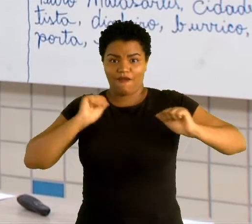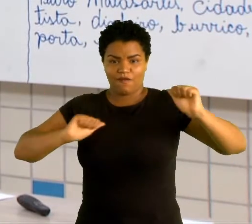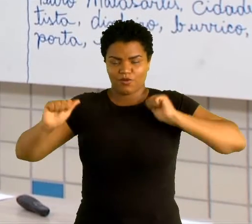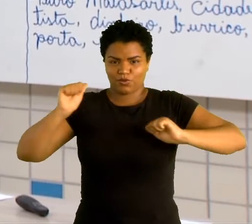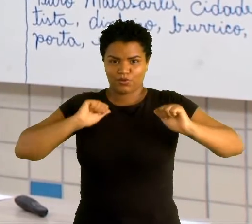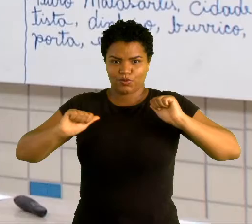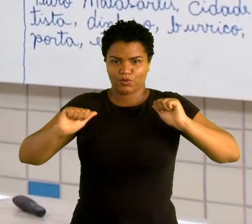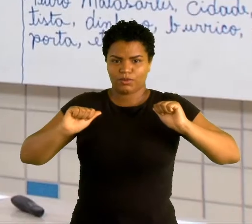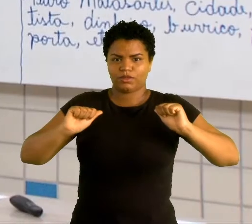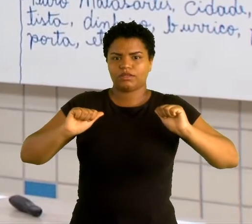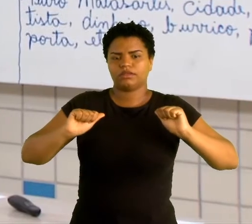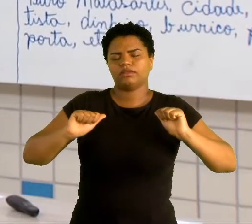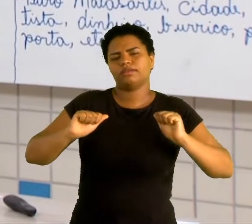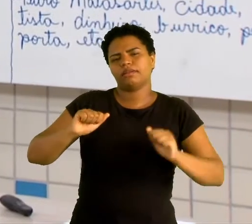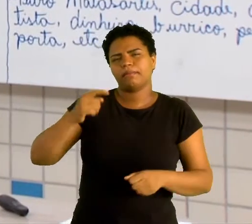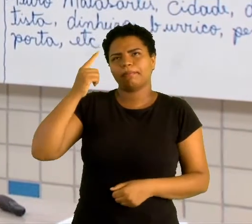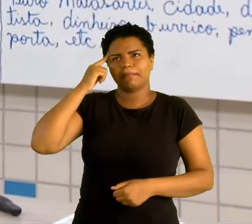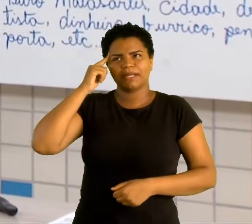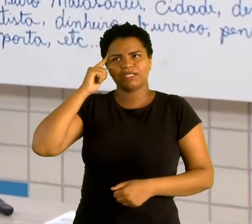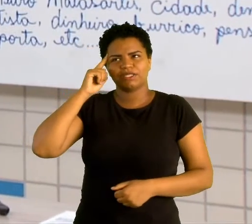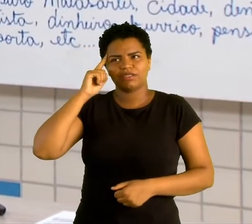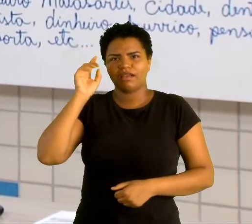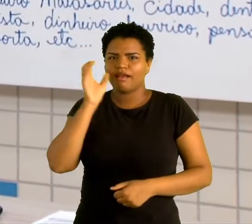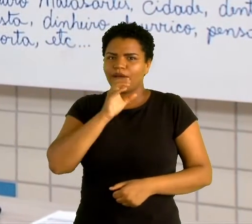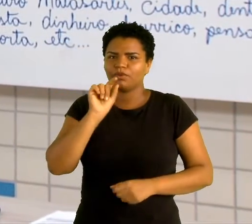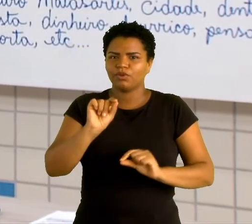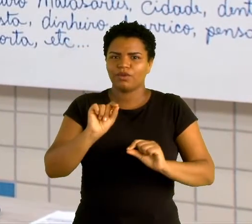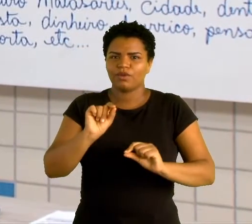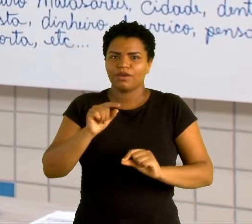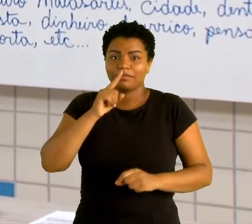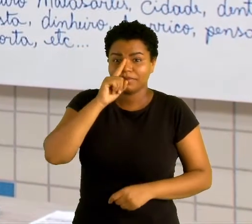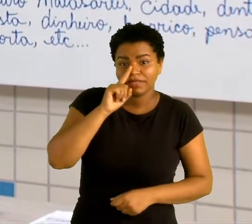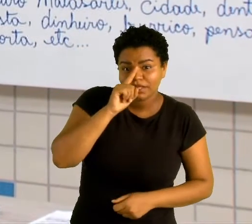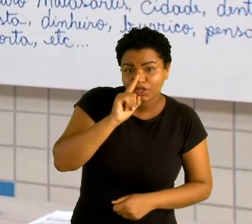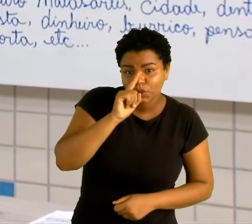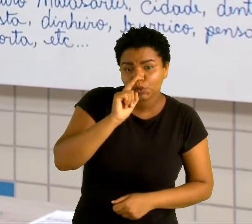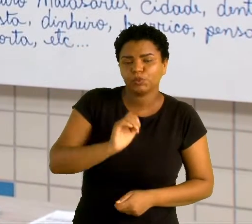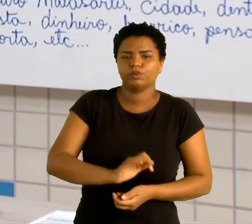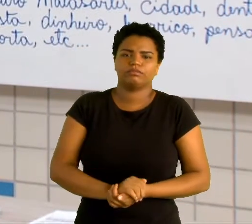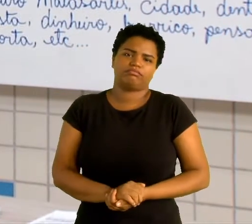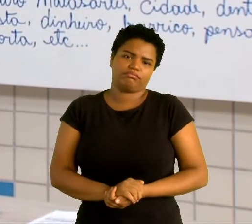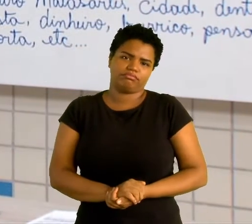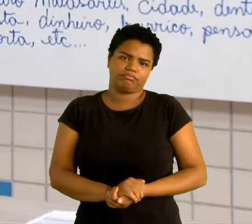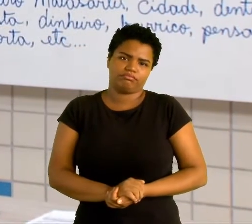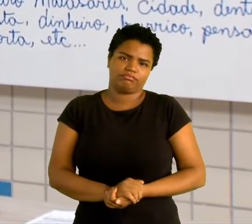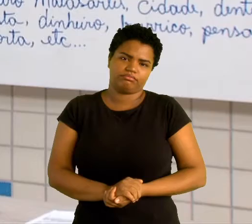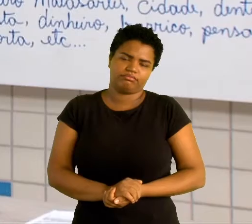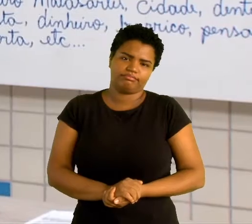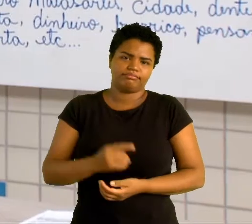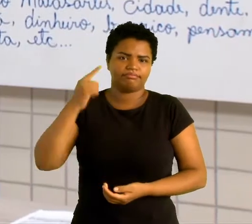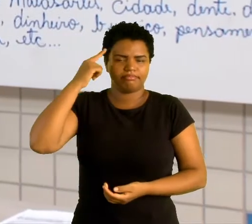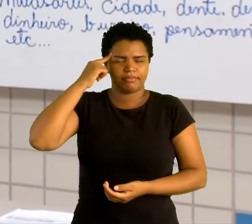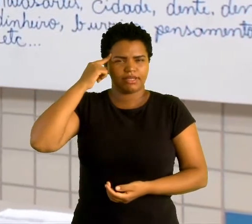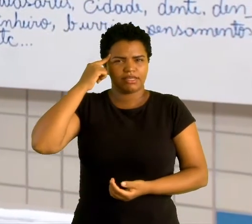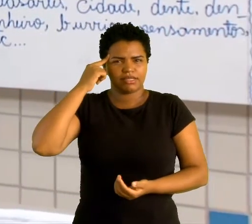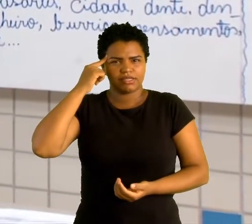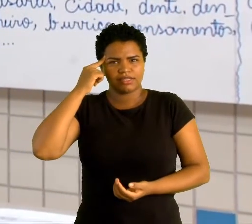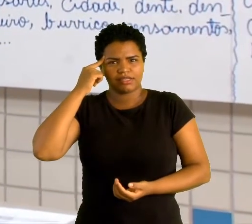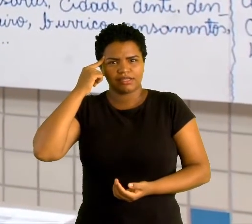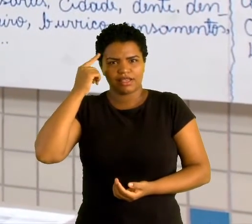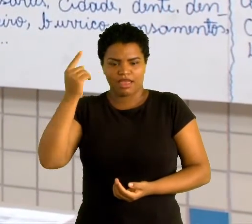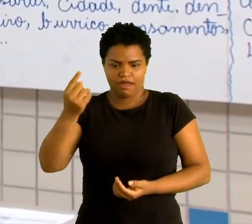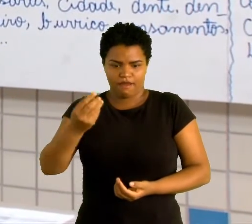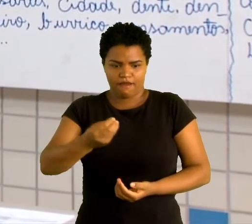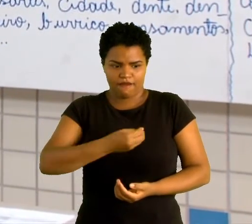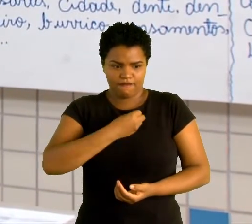gente pensa logo em quê? Em perigo, né? A gente pensa em colocar a vida